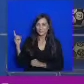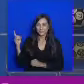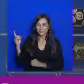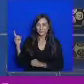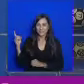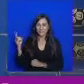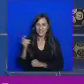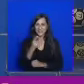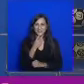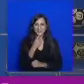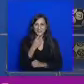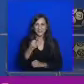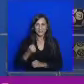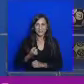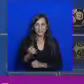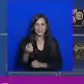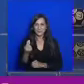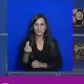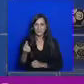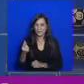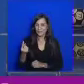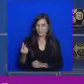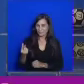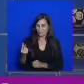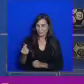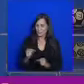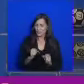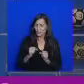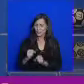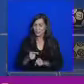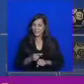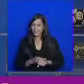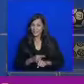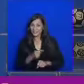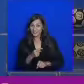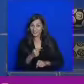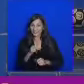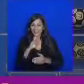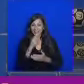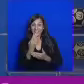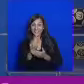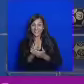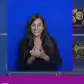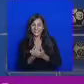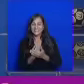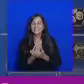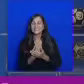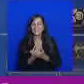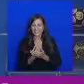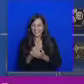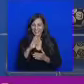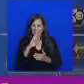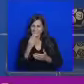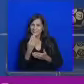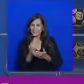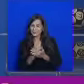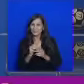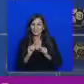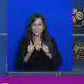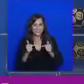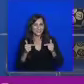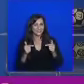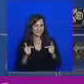Bola vermelha número 21. E pode ser agora. Acredite, acredite na sorte.